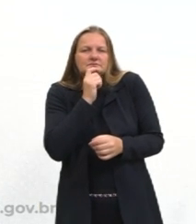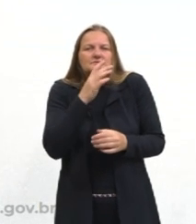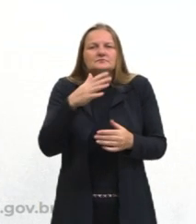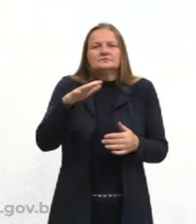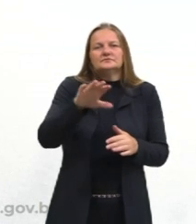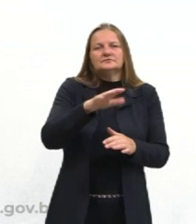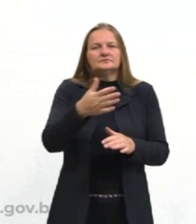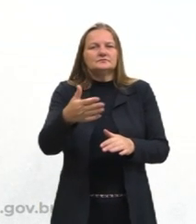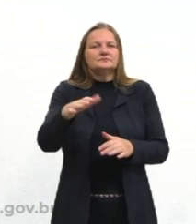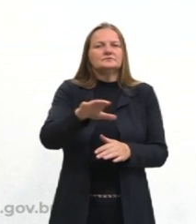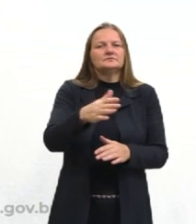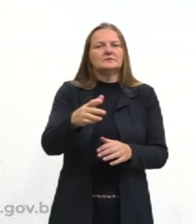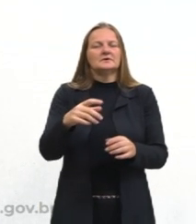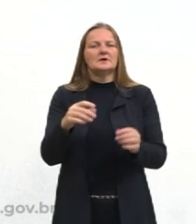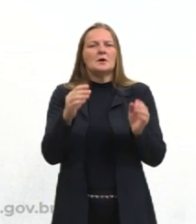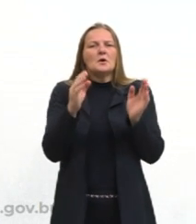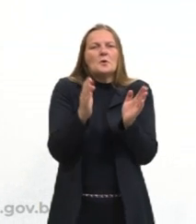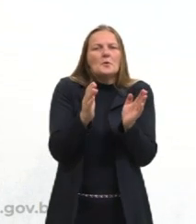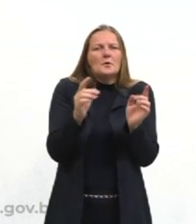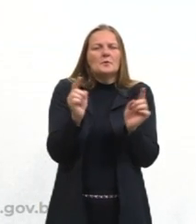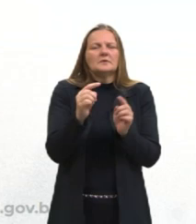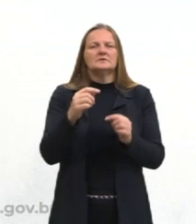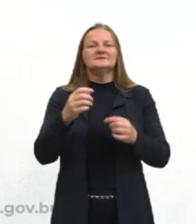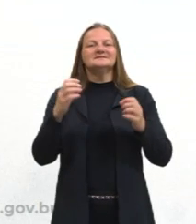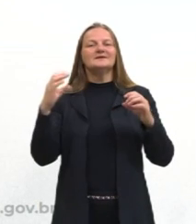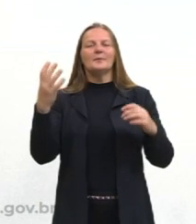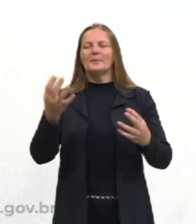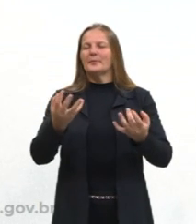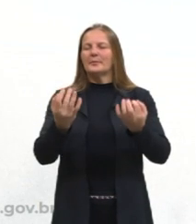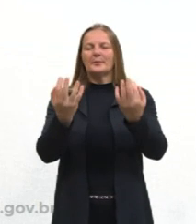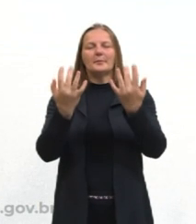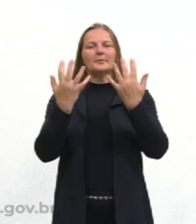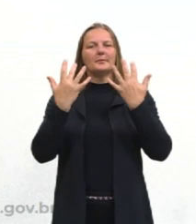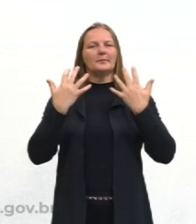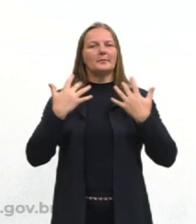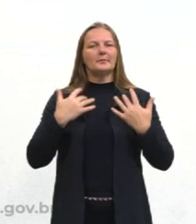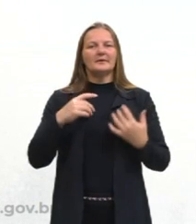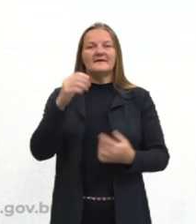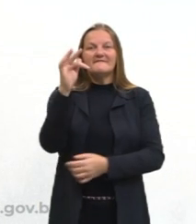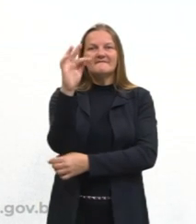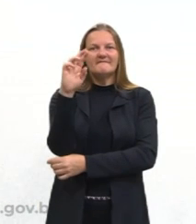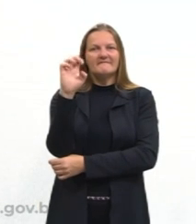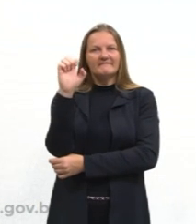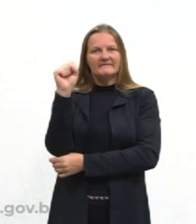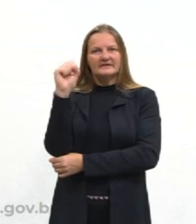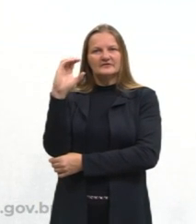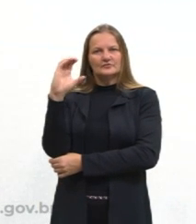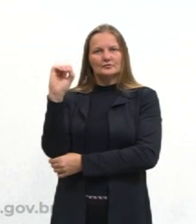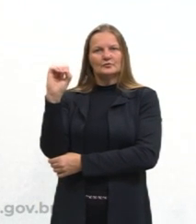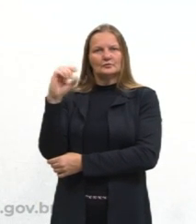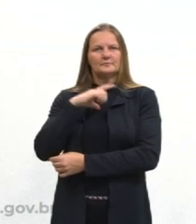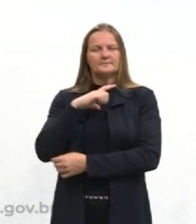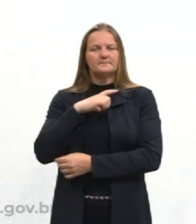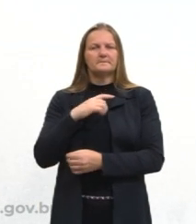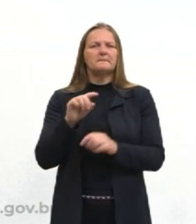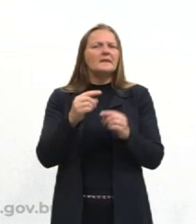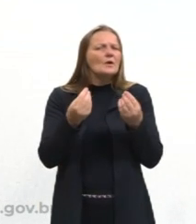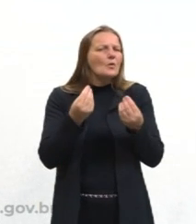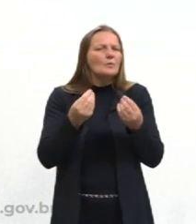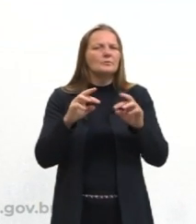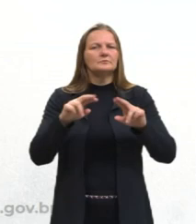temperado verão curto e fresco por exemplo tá agora então ele vai colocar dessa maneira então tu vai pegar